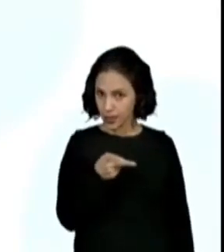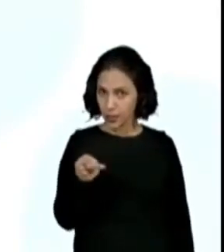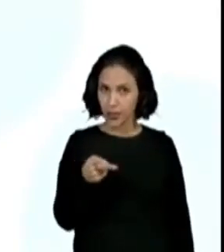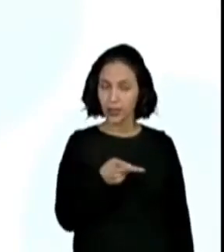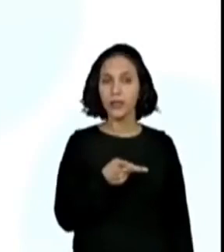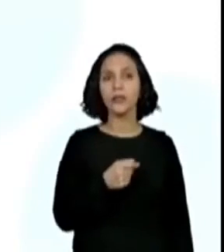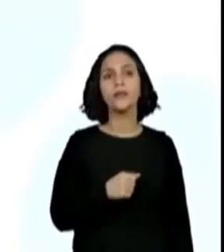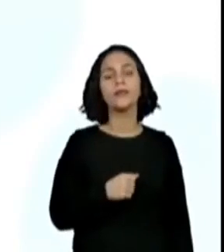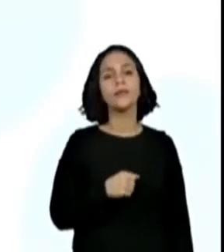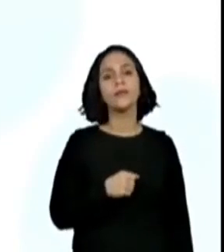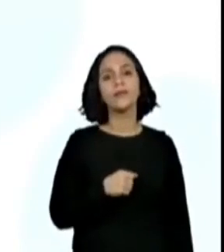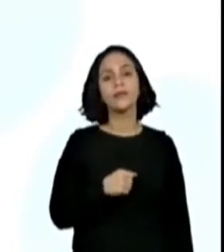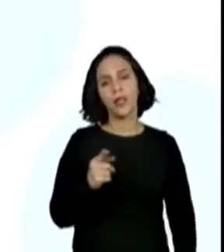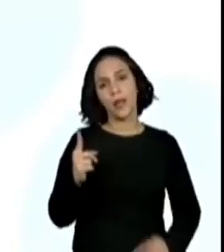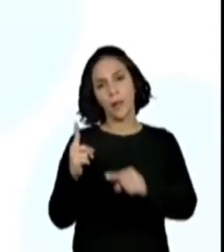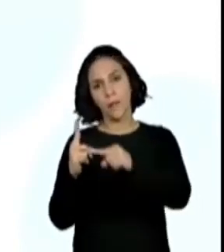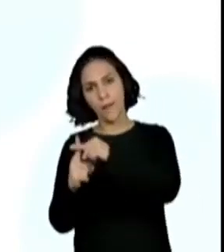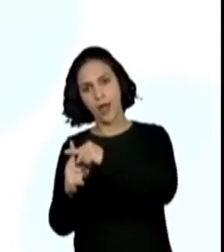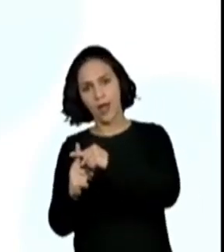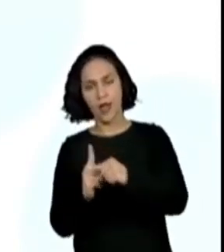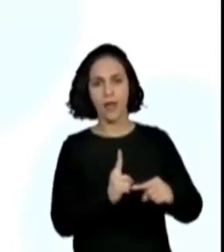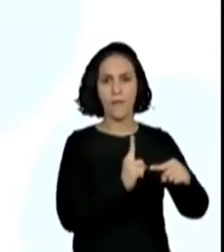ambas adições